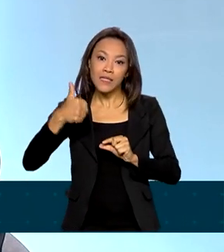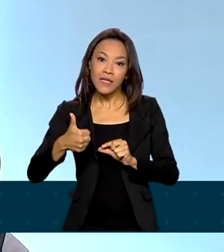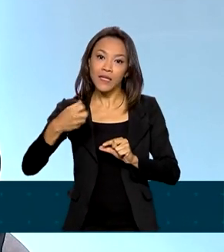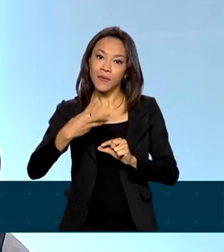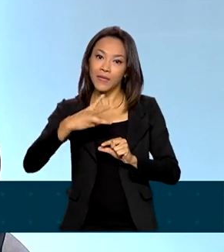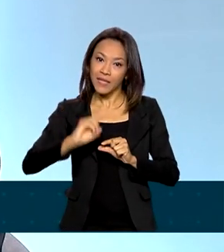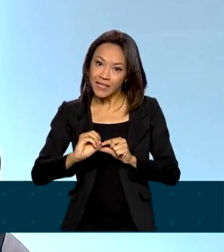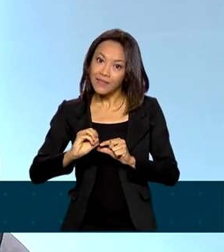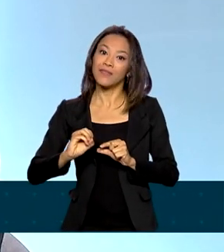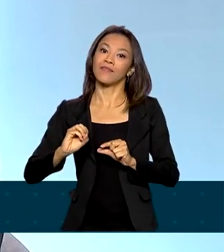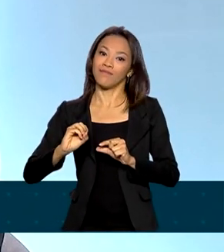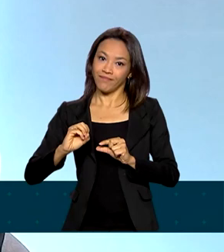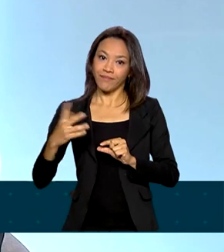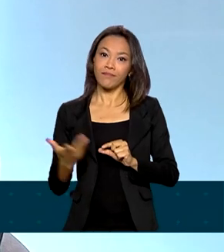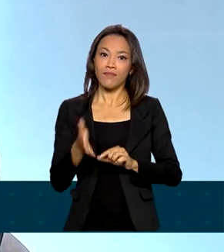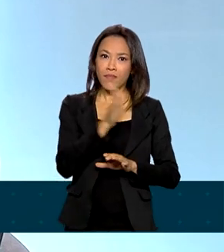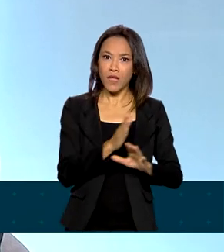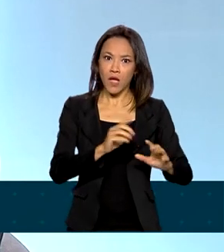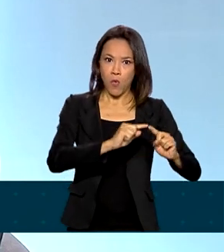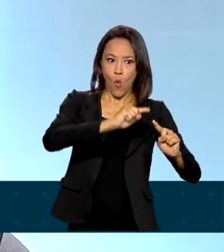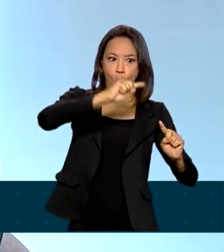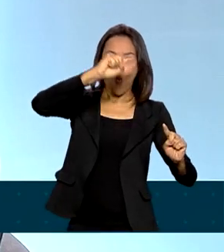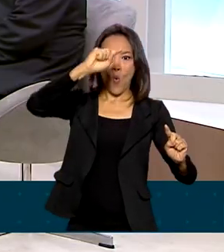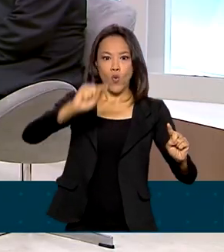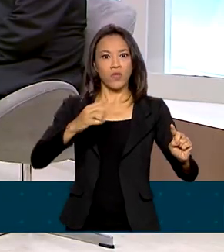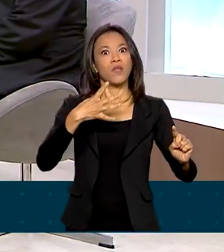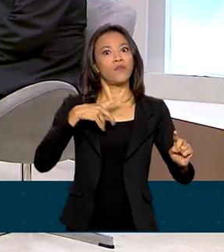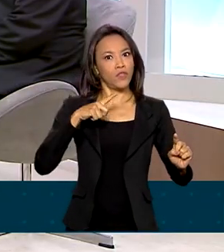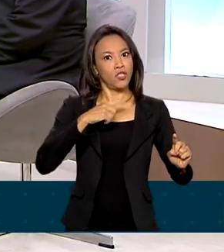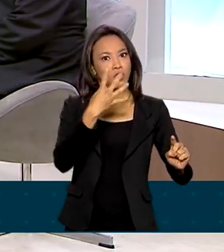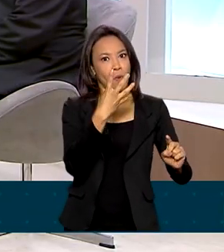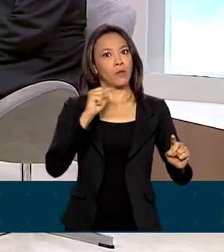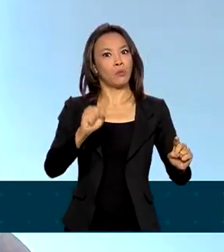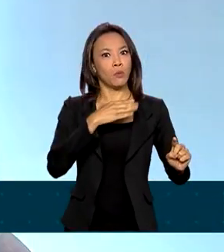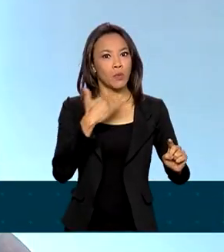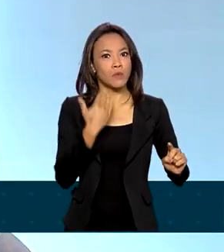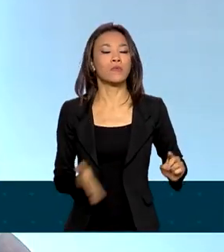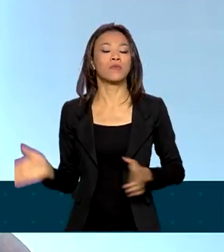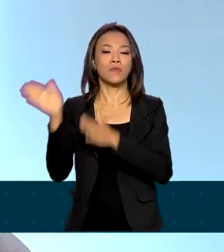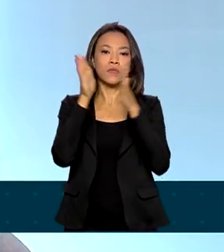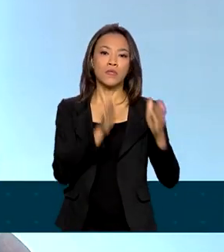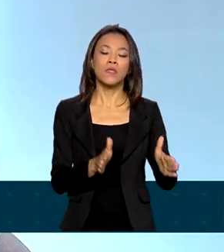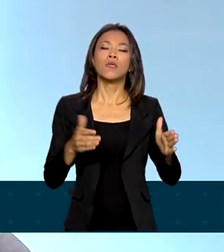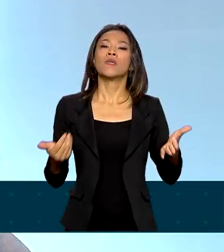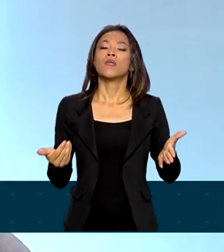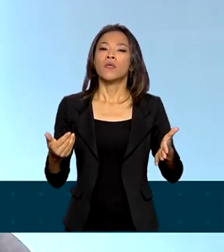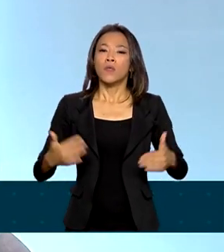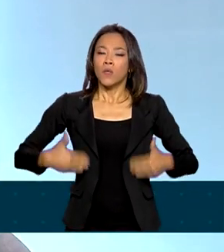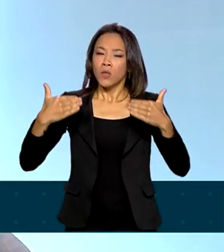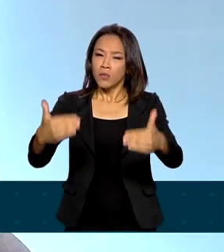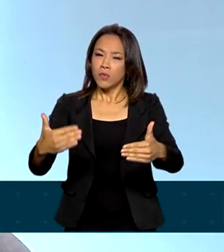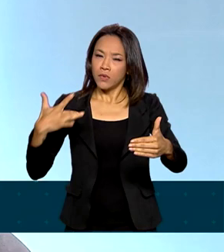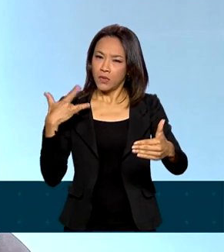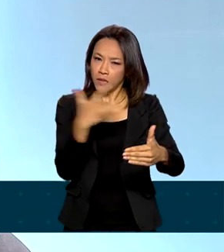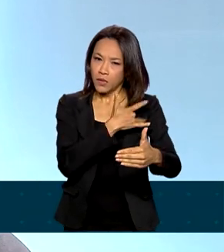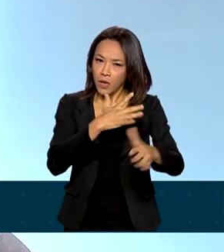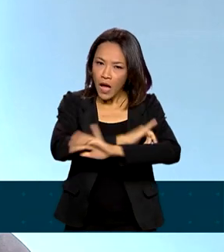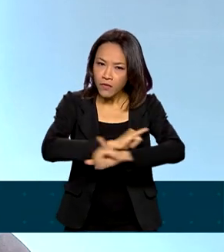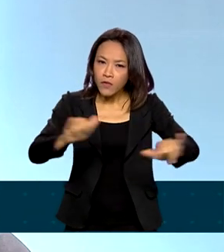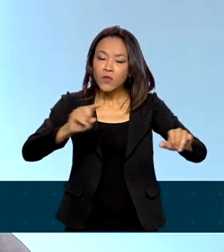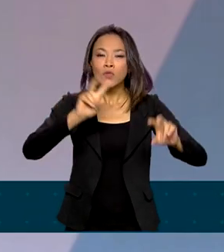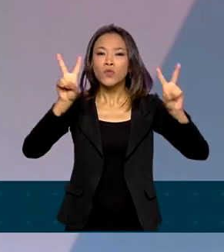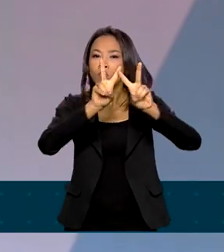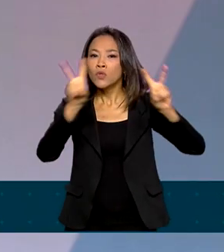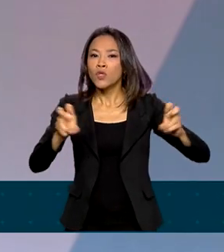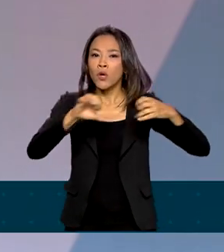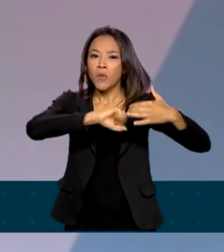No pico da pandemia, houve dias com mais de 4 mil óbitos. O Ministério lançou uma portaria sobre o infarto agudo do